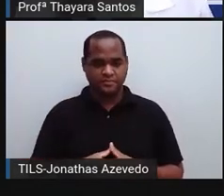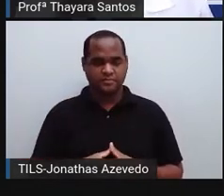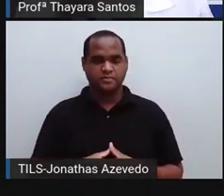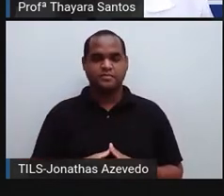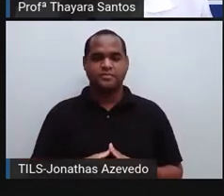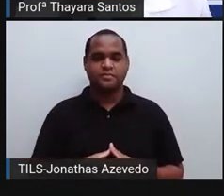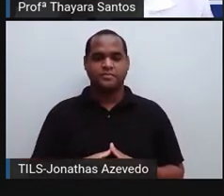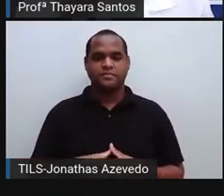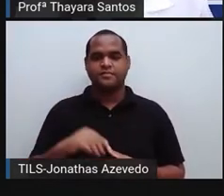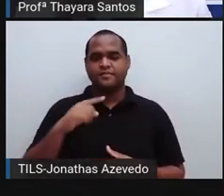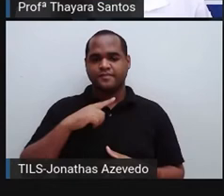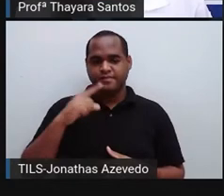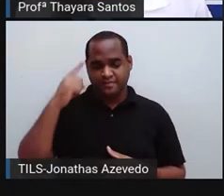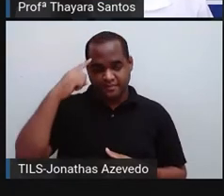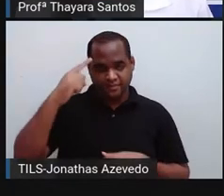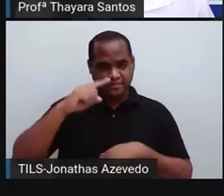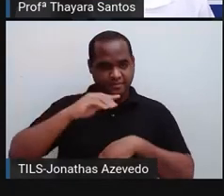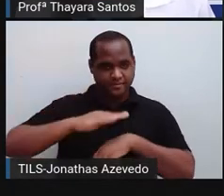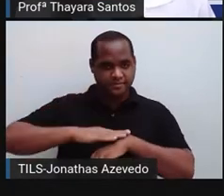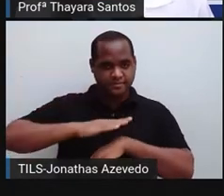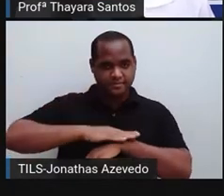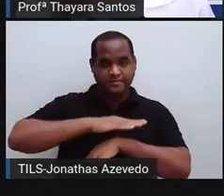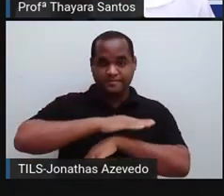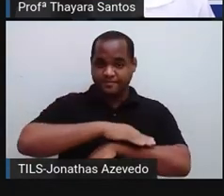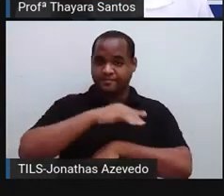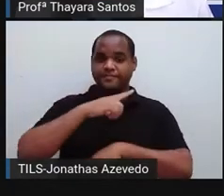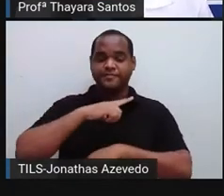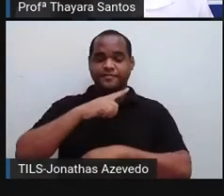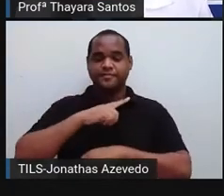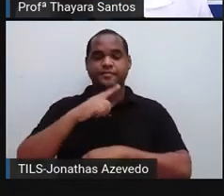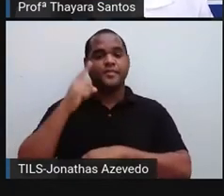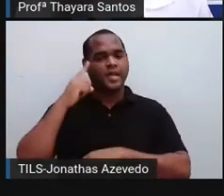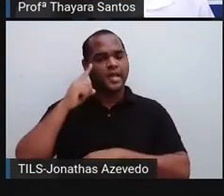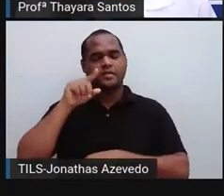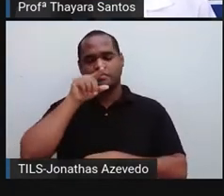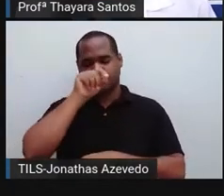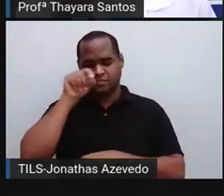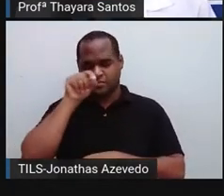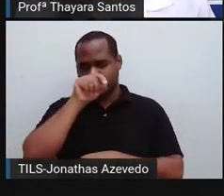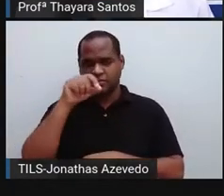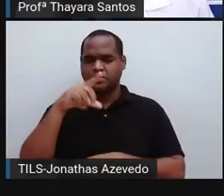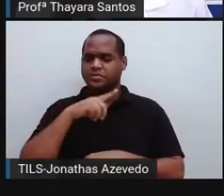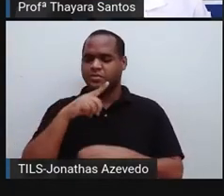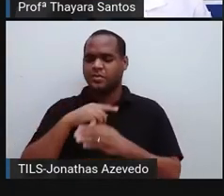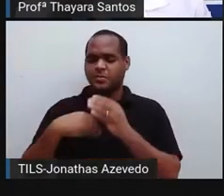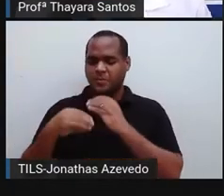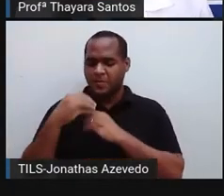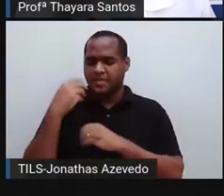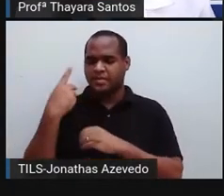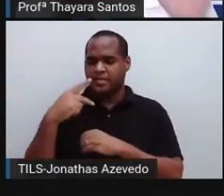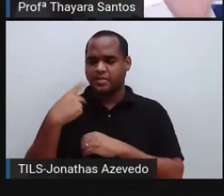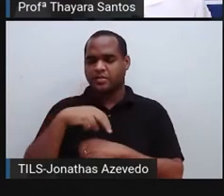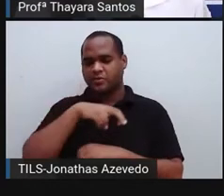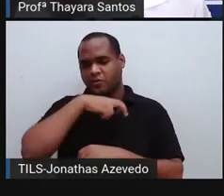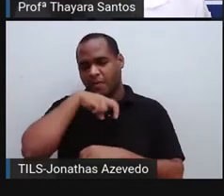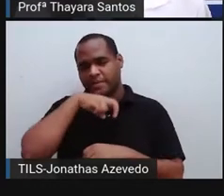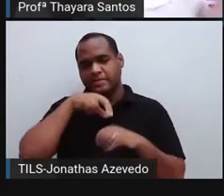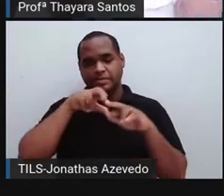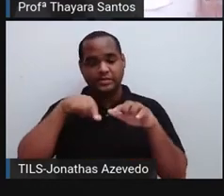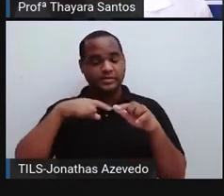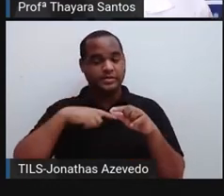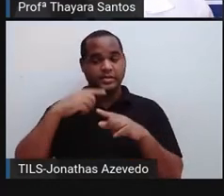ela comeu o secundário, que é o sapo. E o gavião vai lá e come essa cobra. Então, o gavião vai ser um